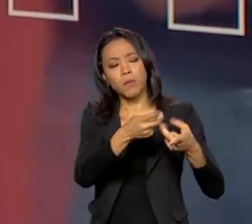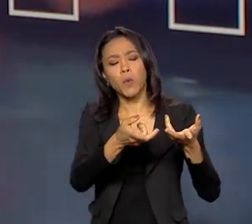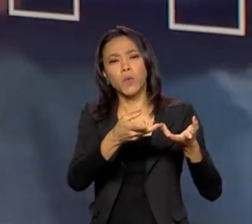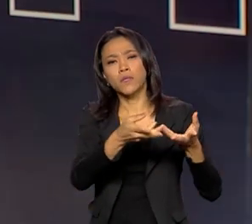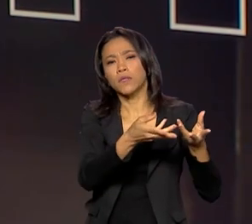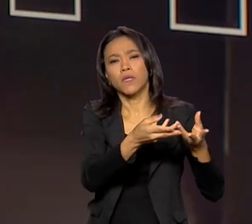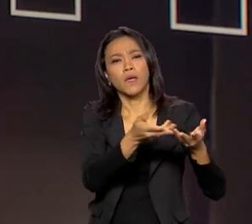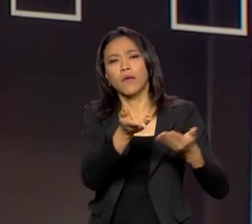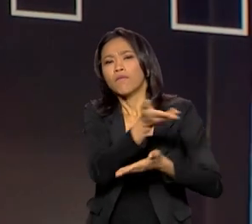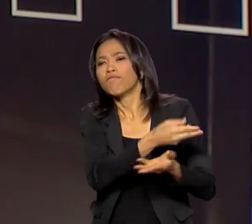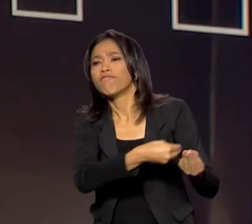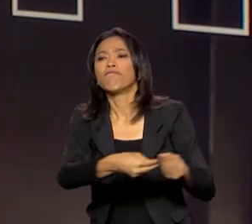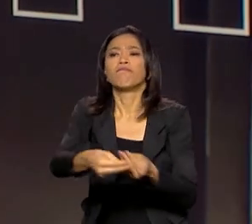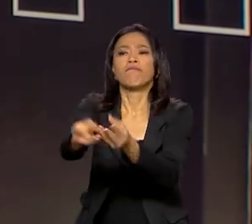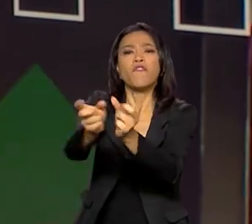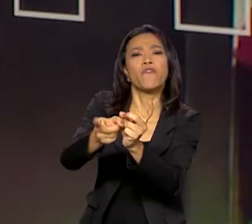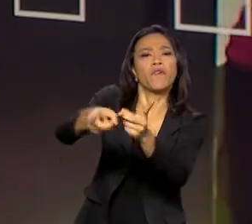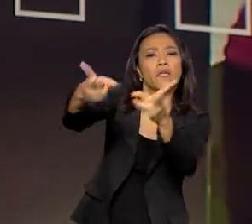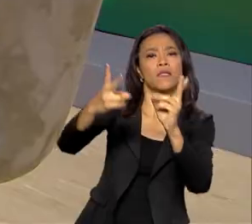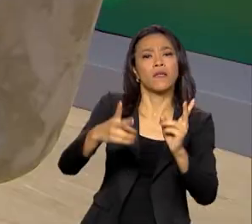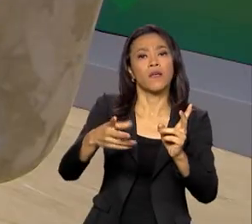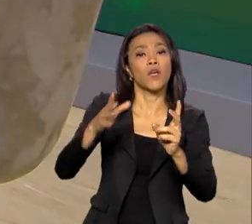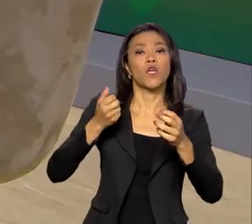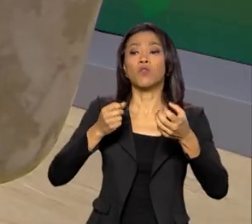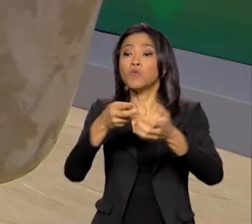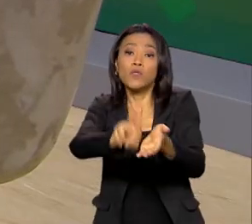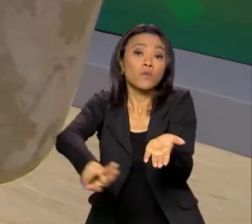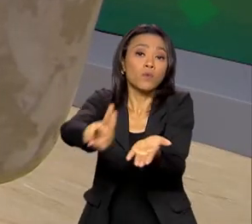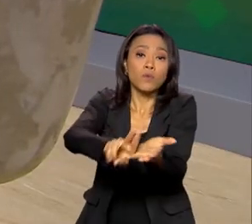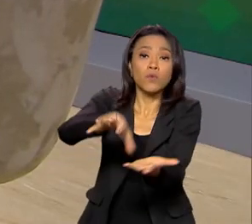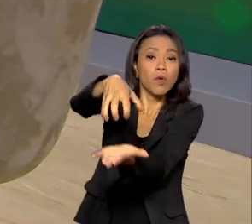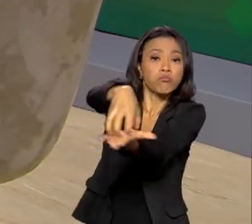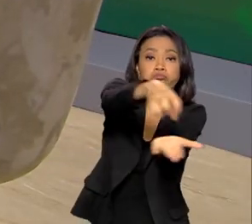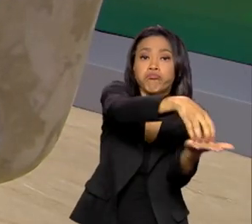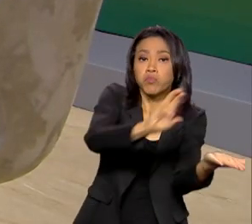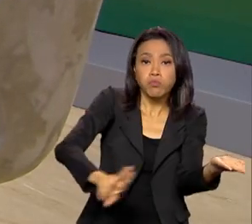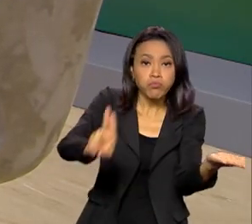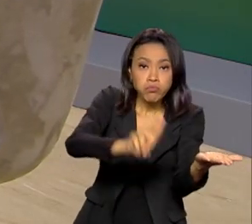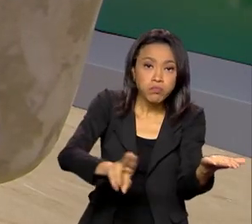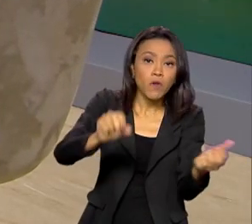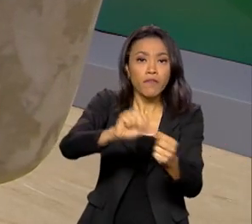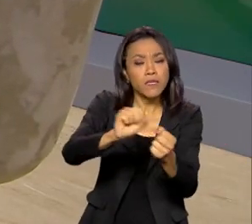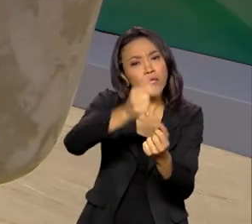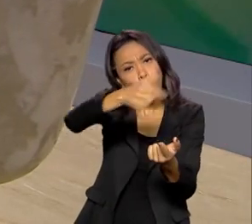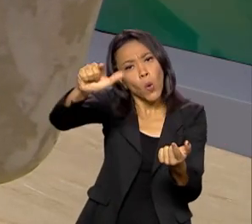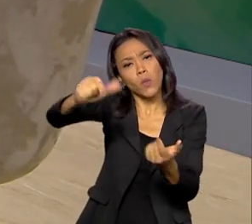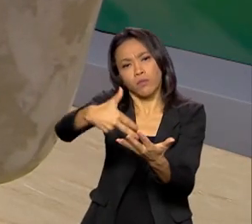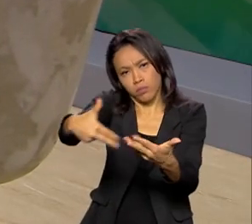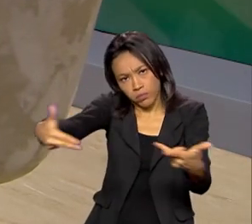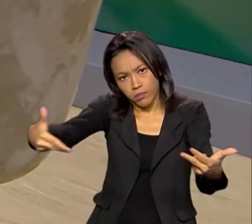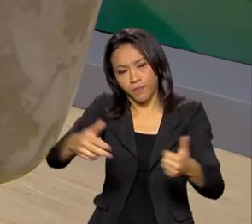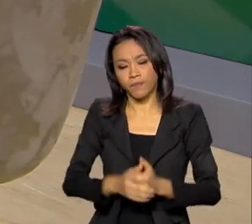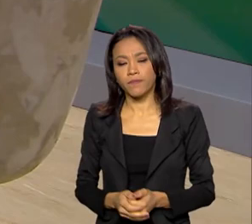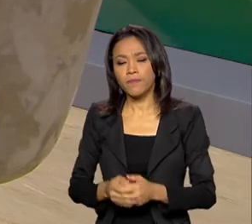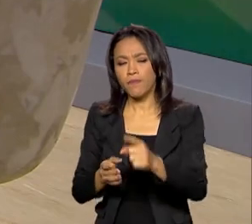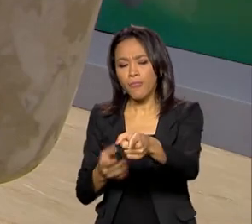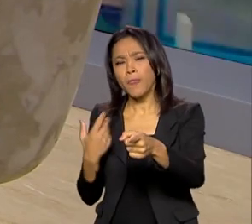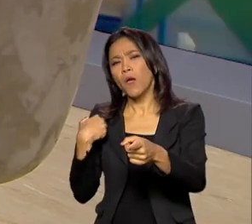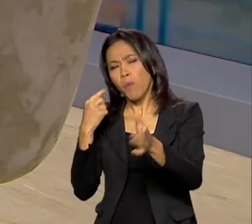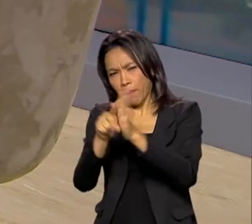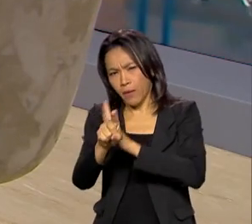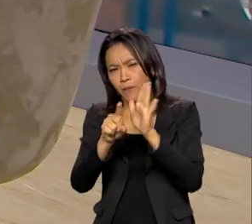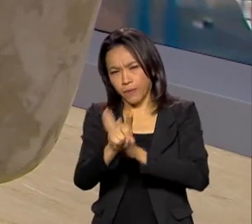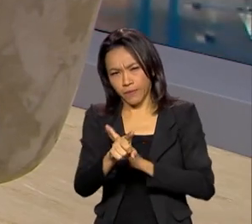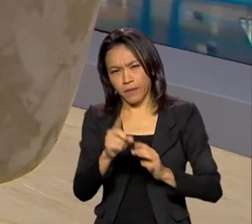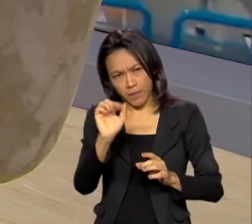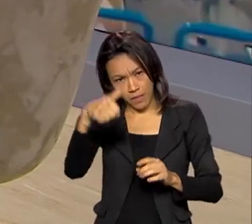de alguns que se encontram ociosos. Aproveitando essa deixa que o senhor me deu, eu vou já deixar uma pergunta para o